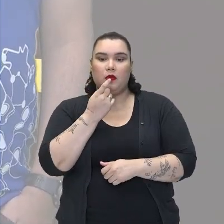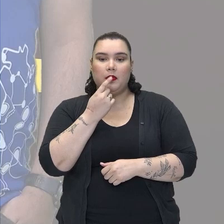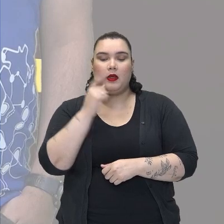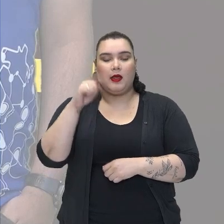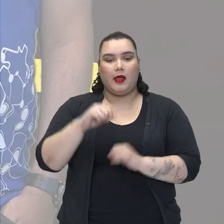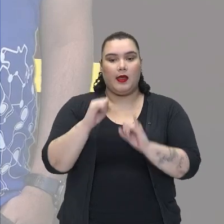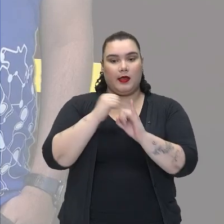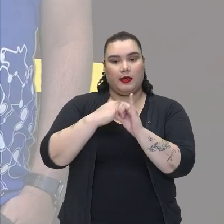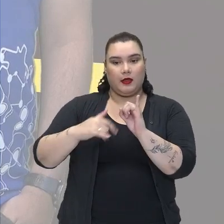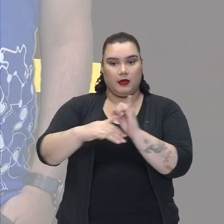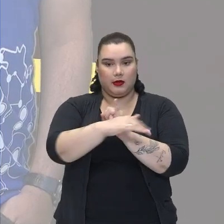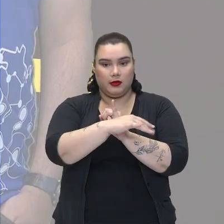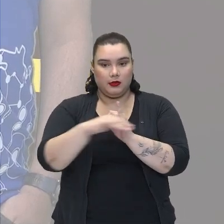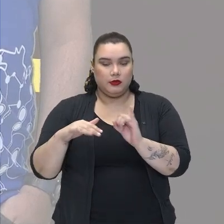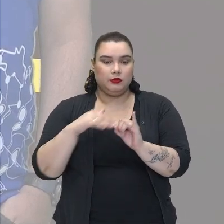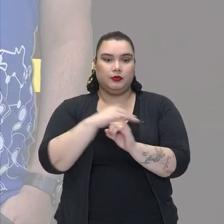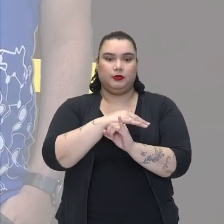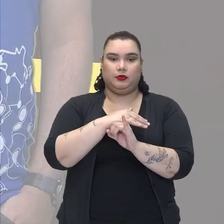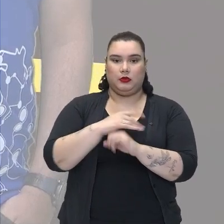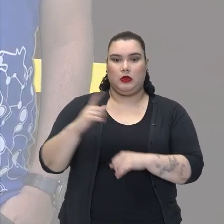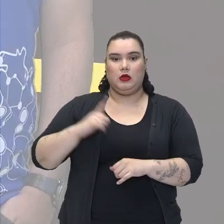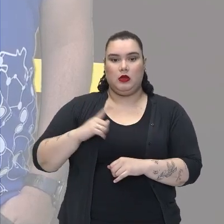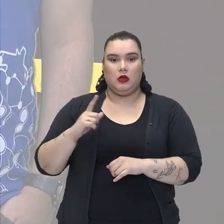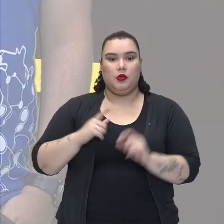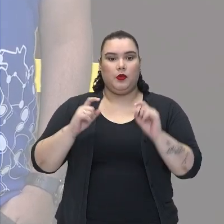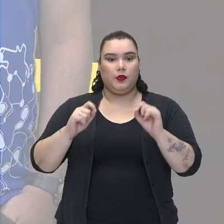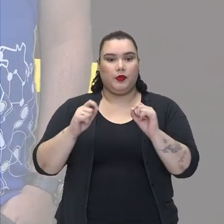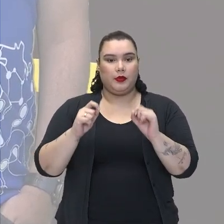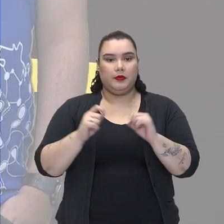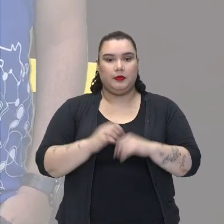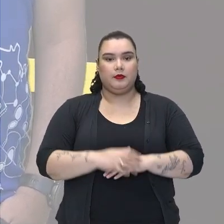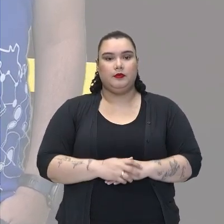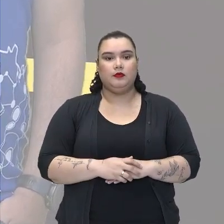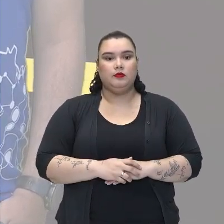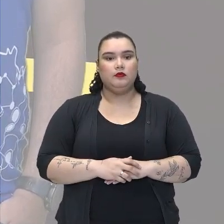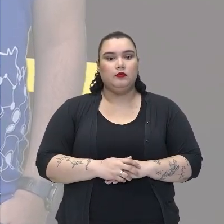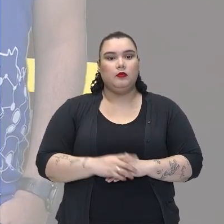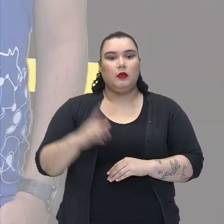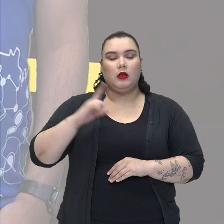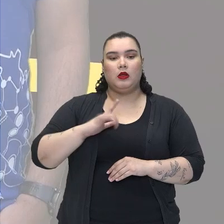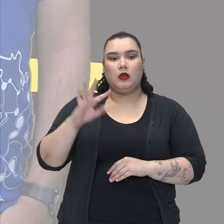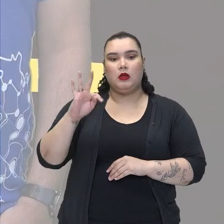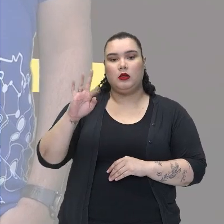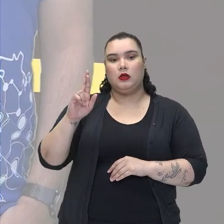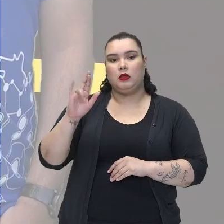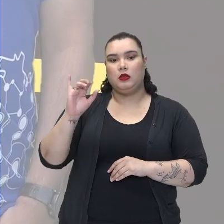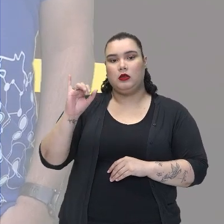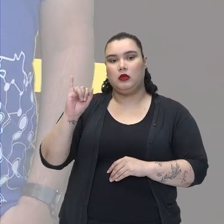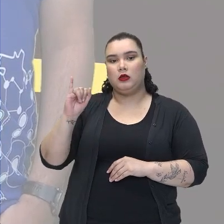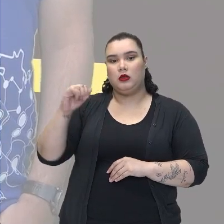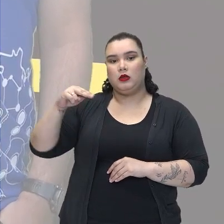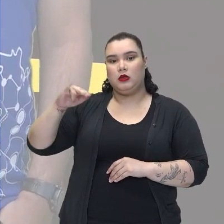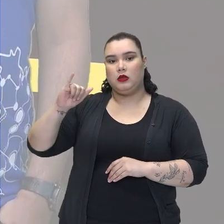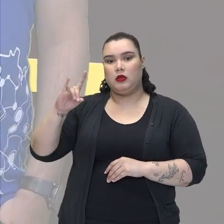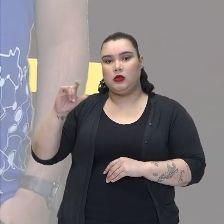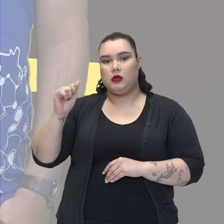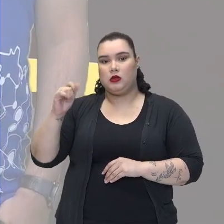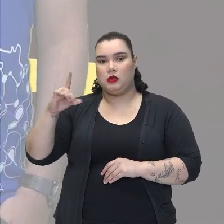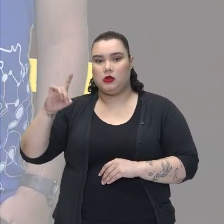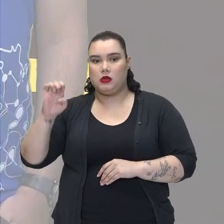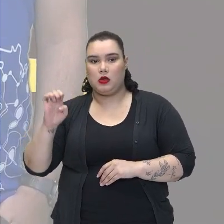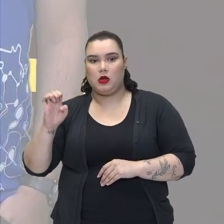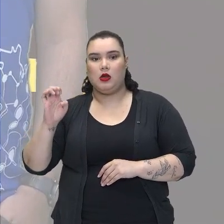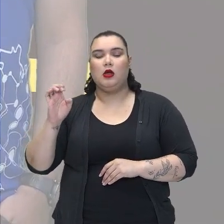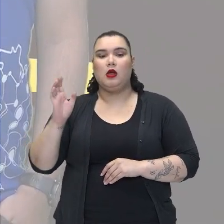isso? E aí nós temos de Trinidad e Tobago, que já está ali na casa dos 1.500.000 habitantes,